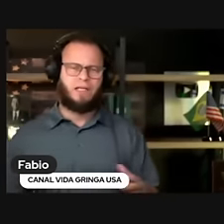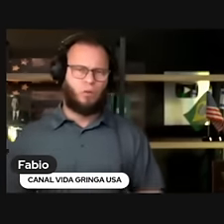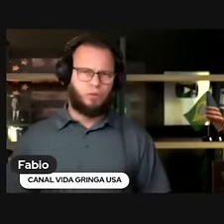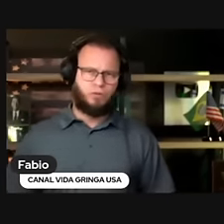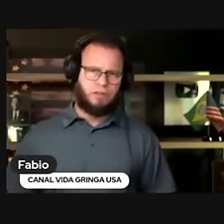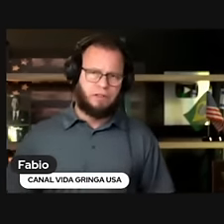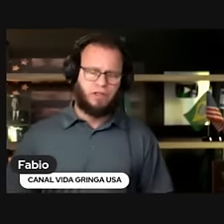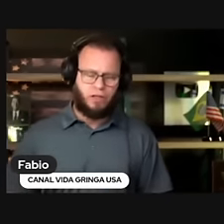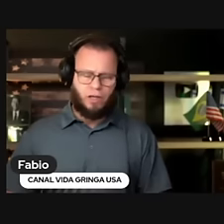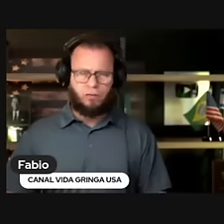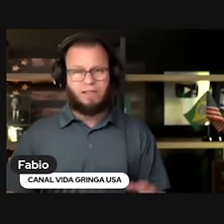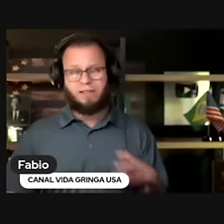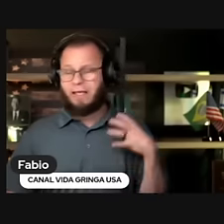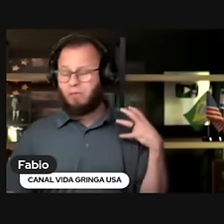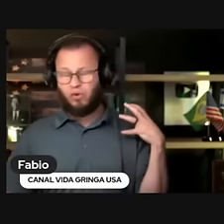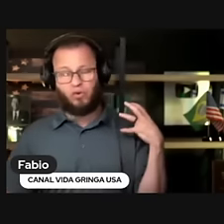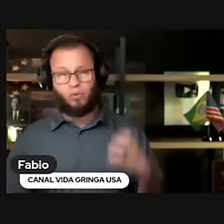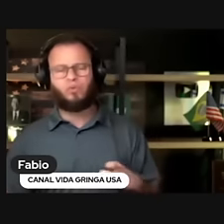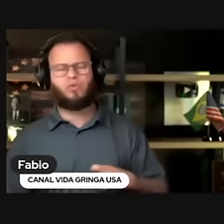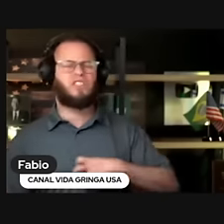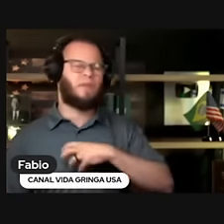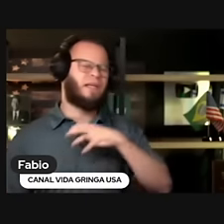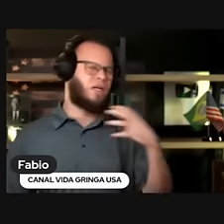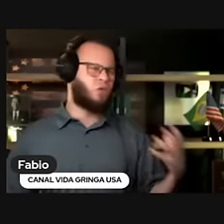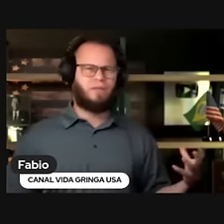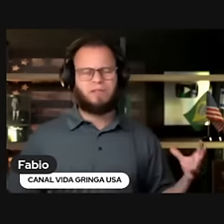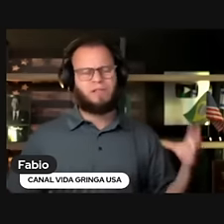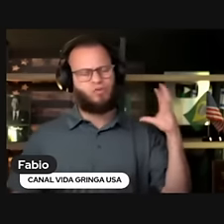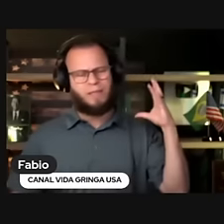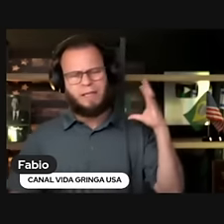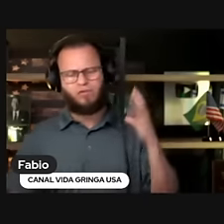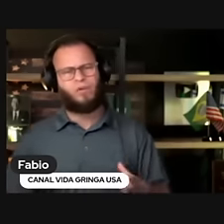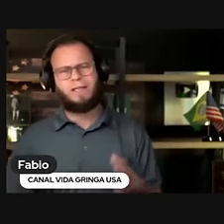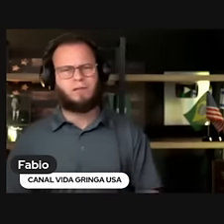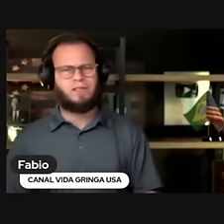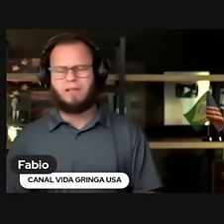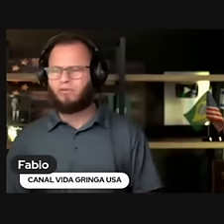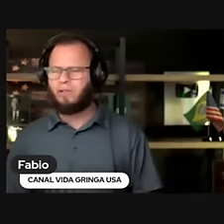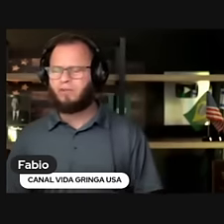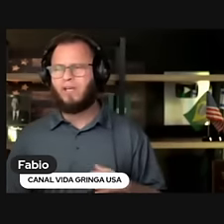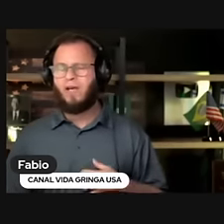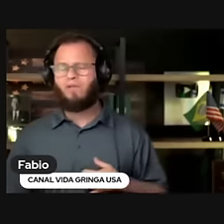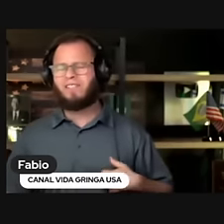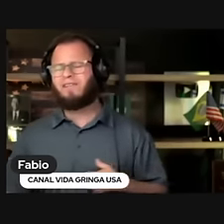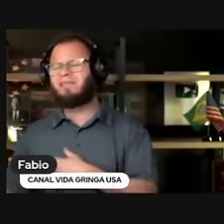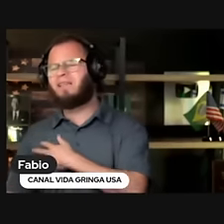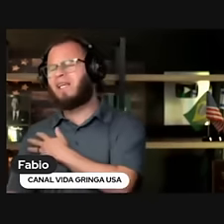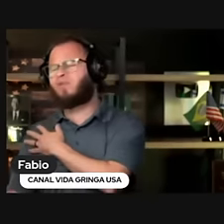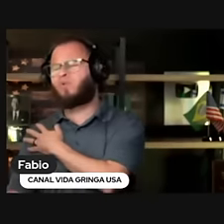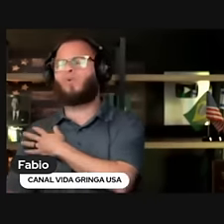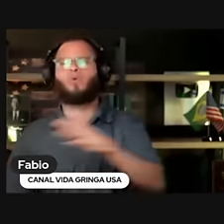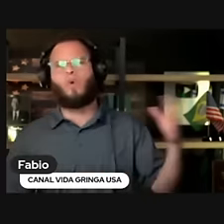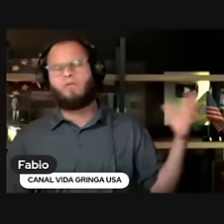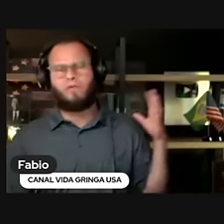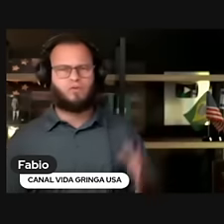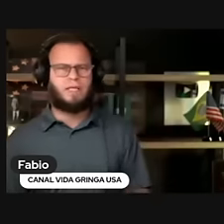em 2026 nós estaremos juntos explicando para você sobre as eleições aqui nos Estados Unidos você vai entender